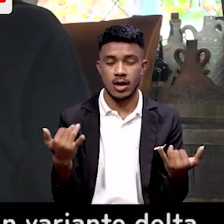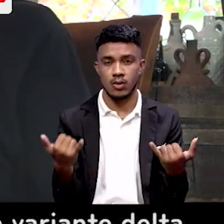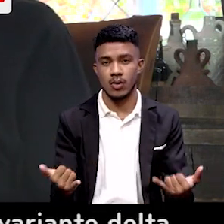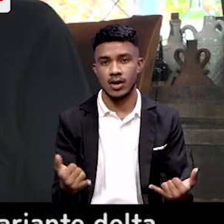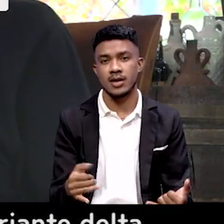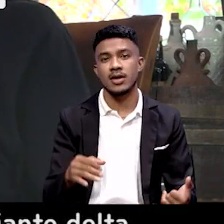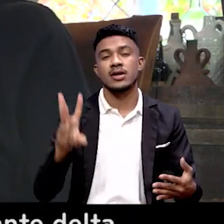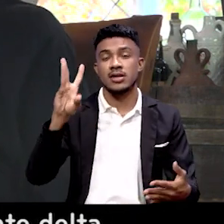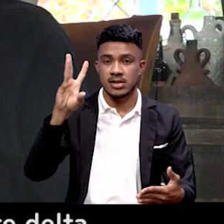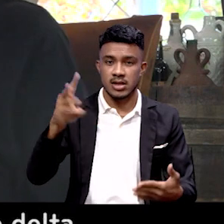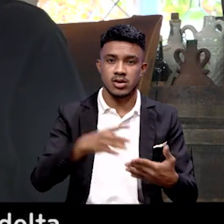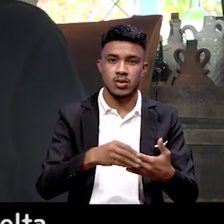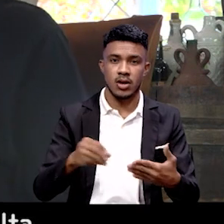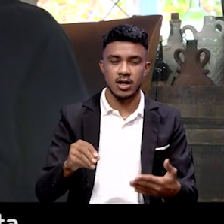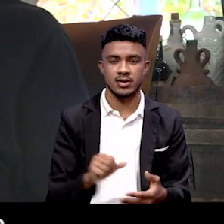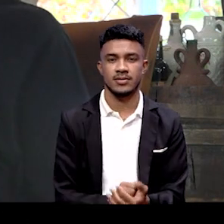Nem